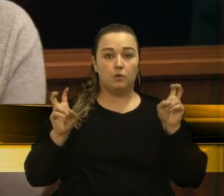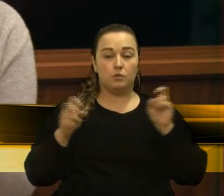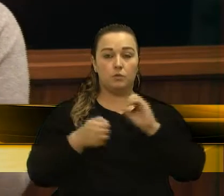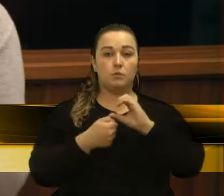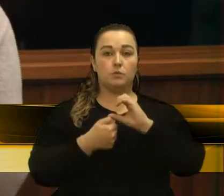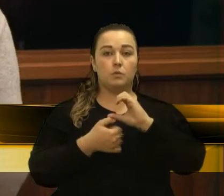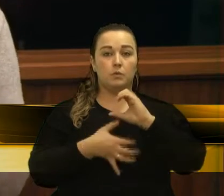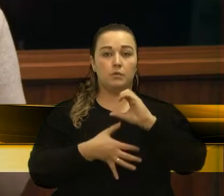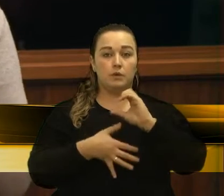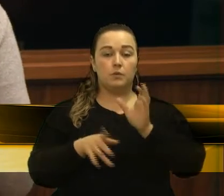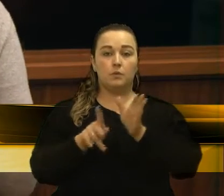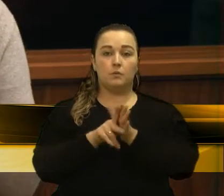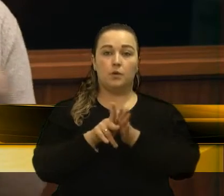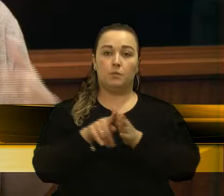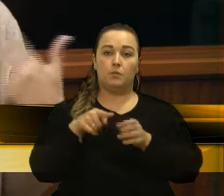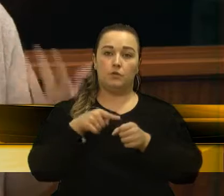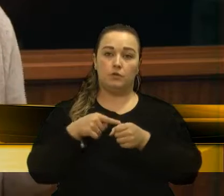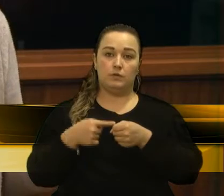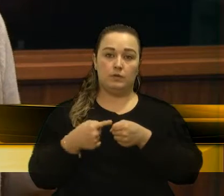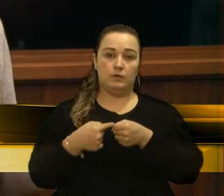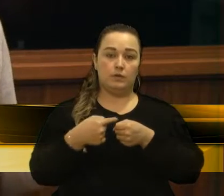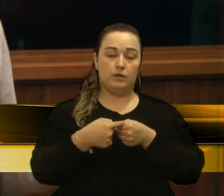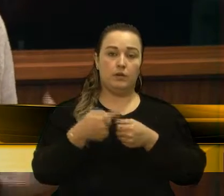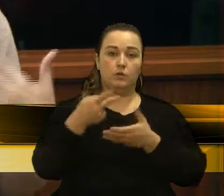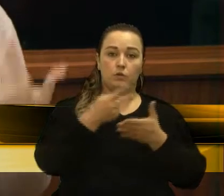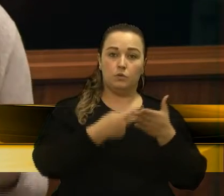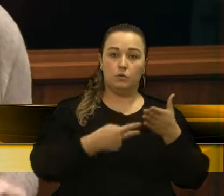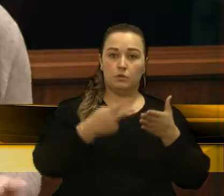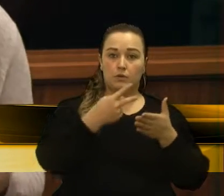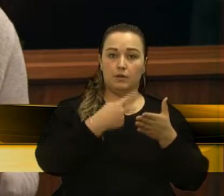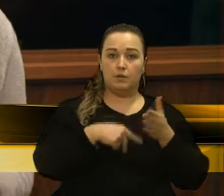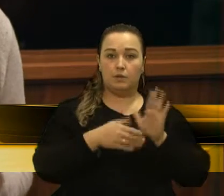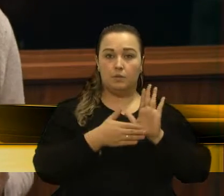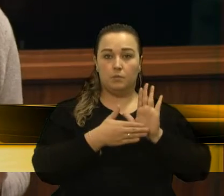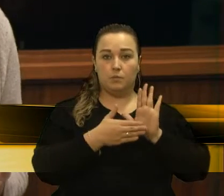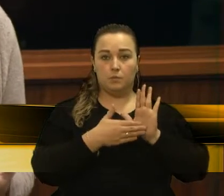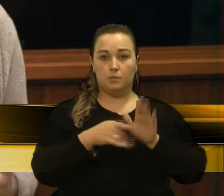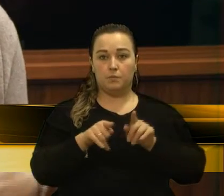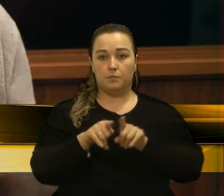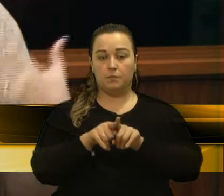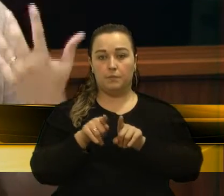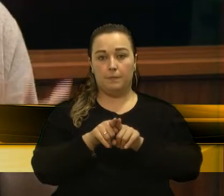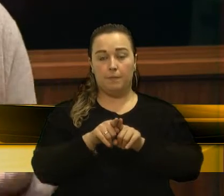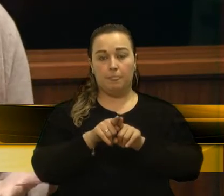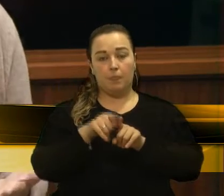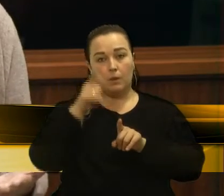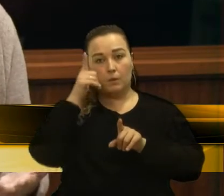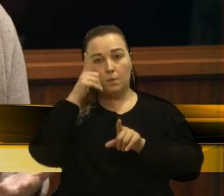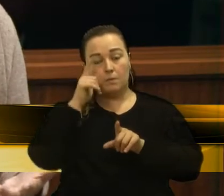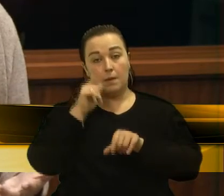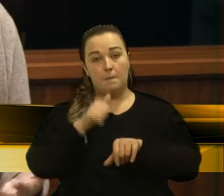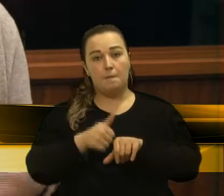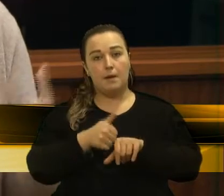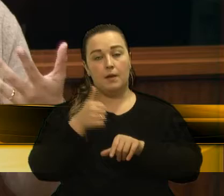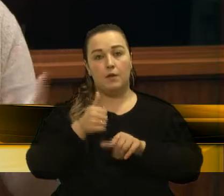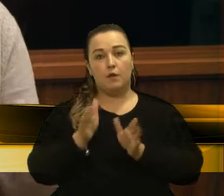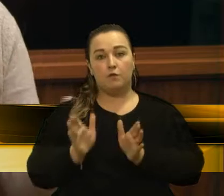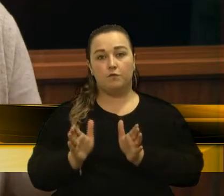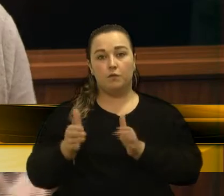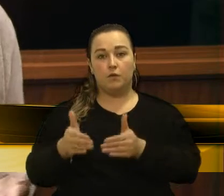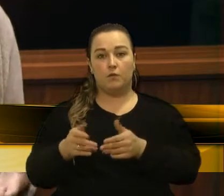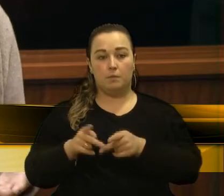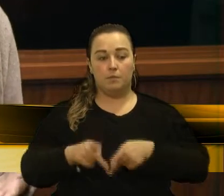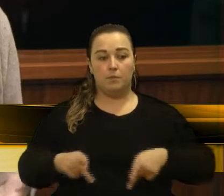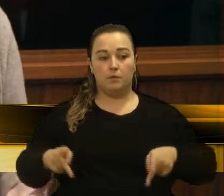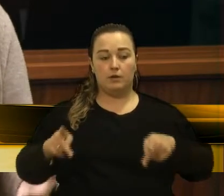de cidade, né, e do desenho urbano que está sendo proposto, onde se concentra mais a população na parte mais